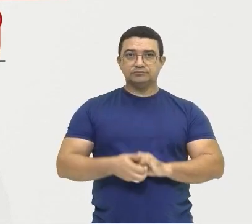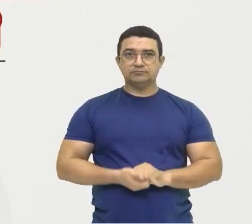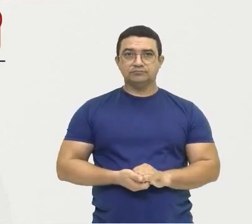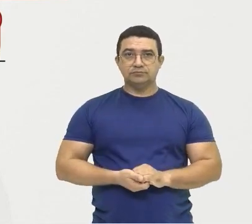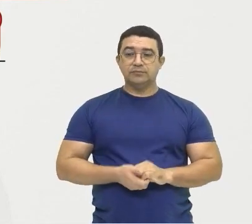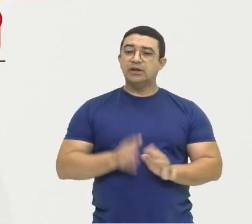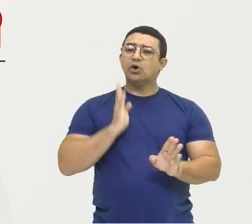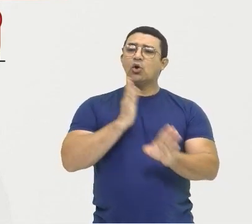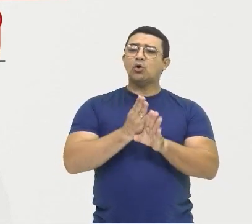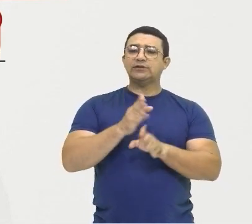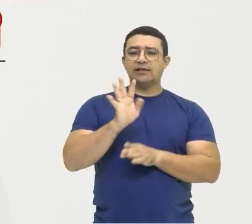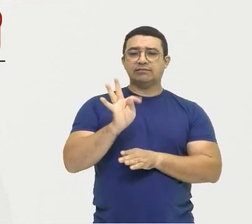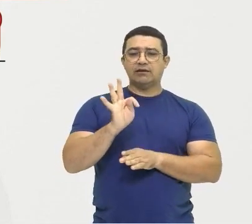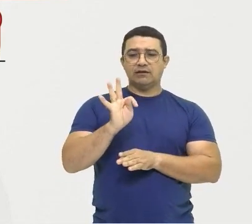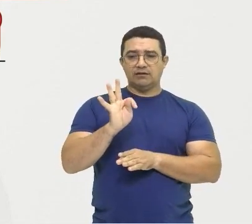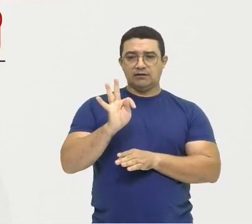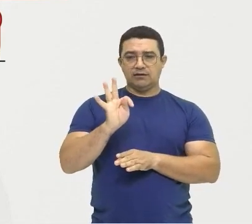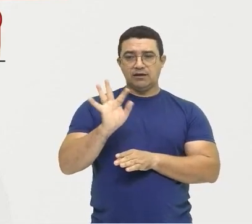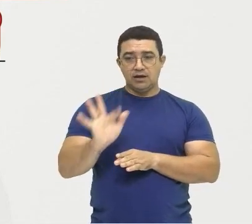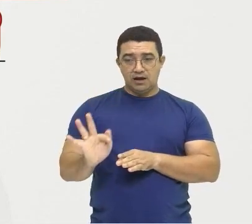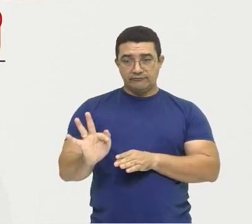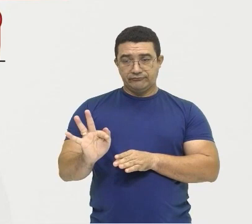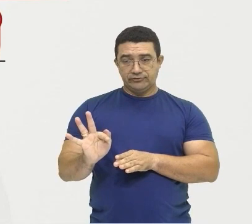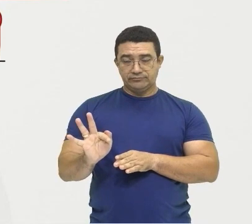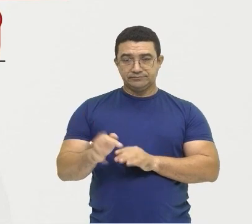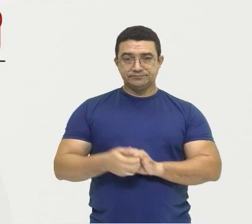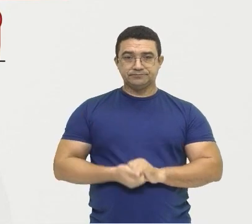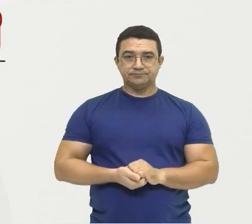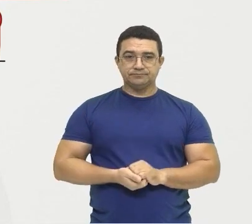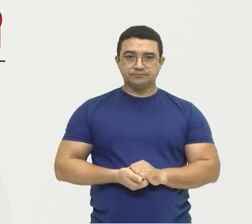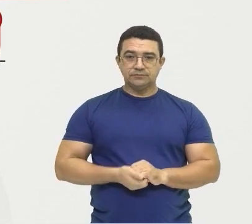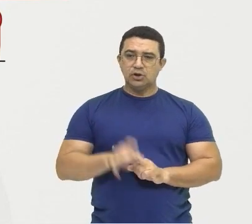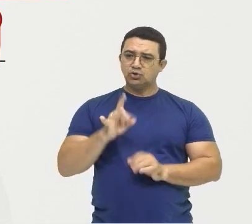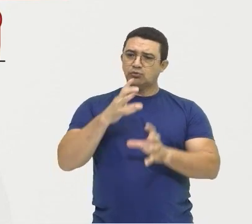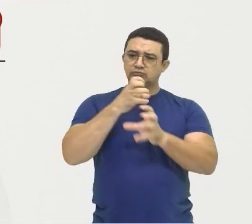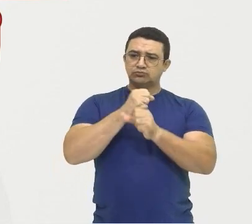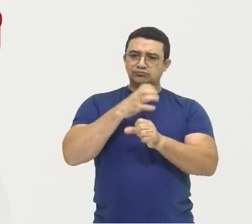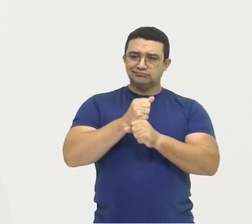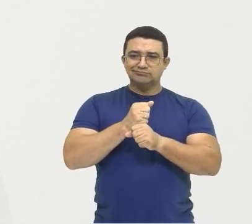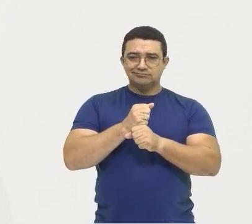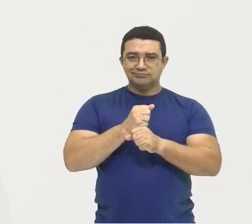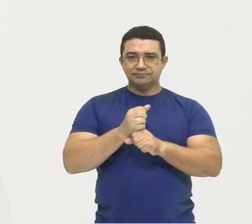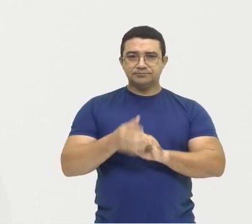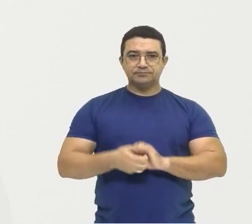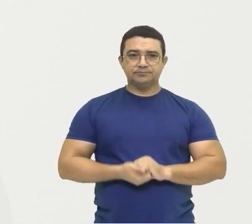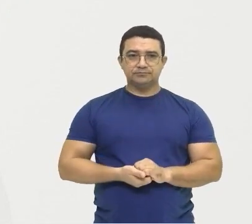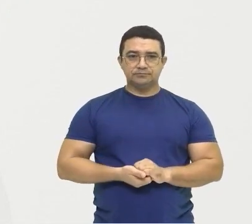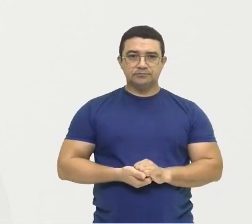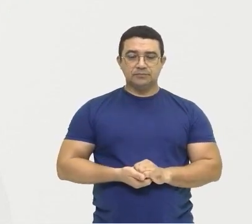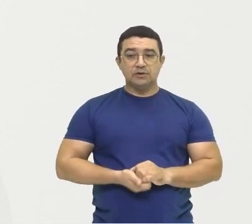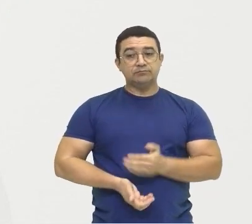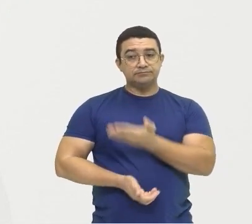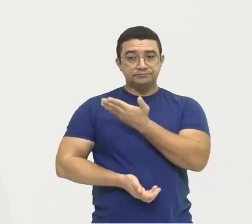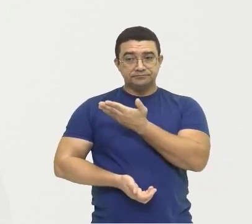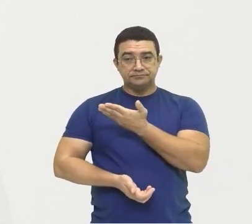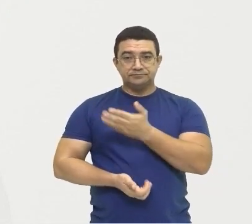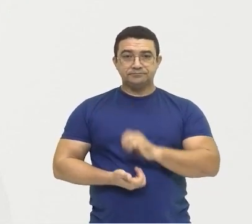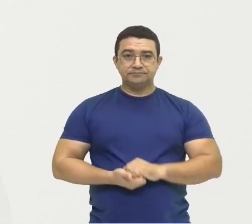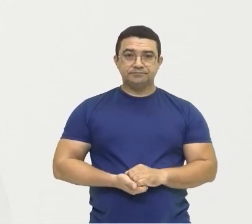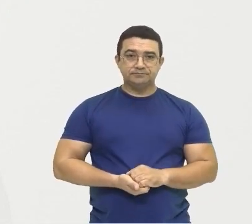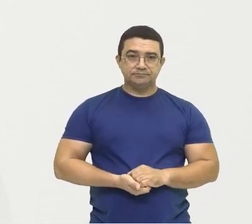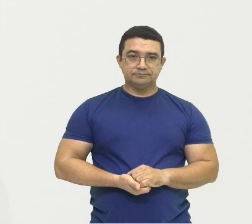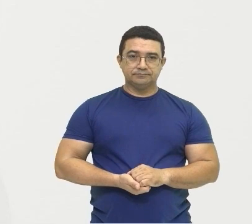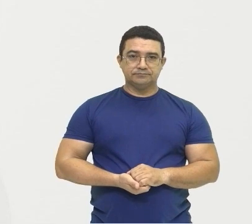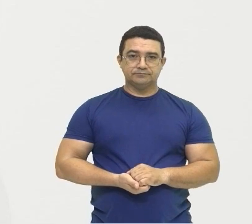para achar o TF. É só fazer as operações matemáticas que estão indicadas, como nós temos aqui, ó,